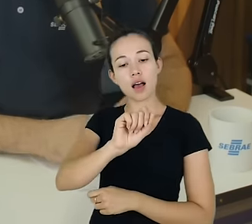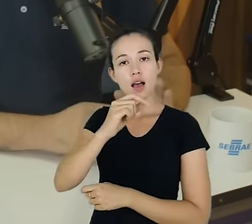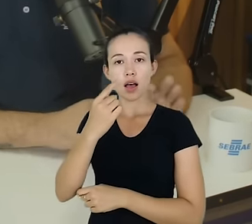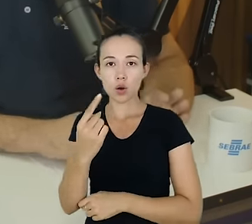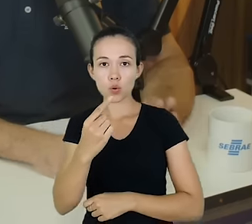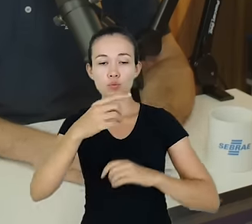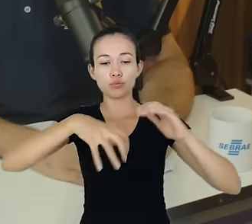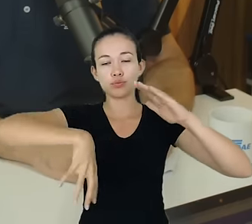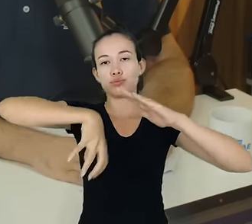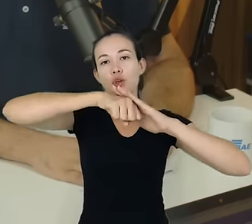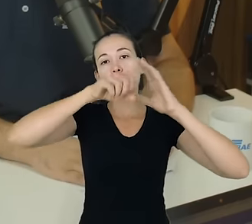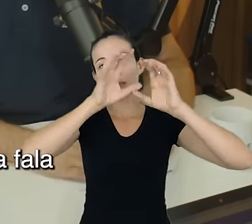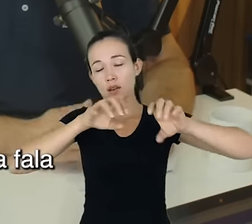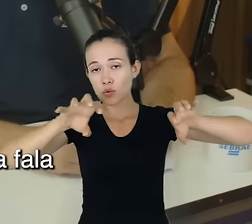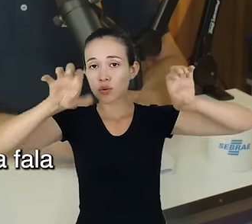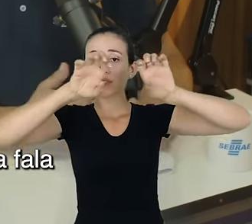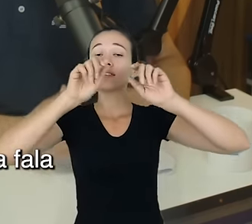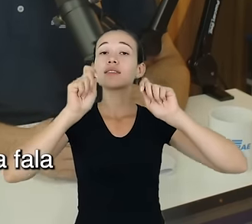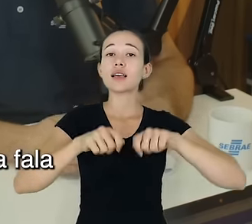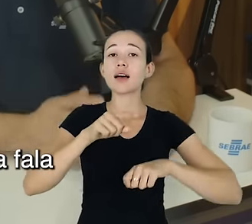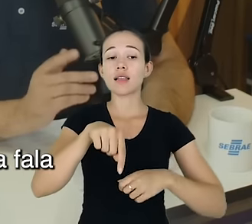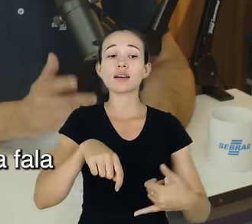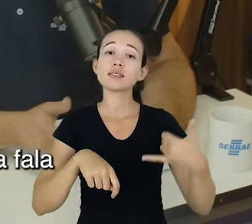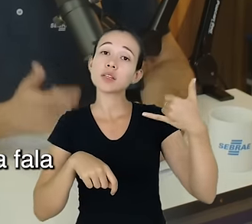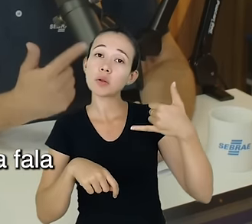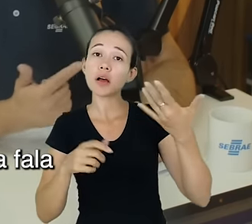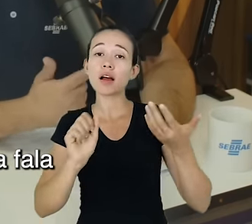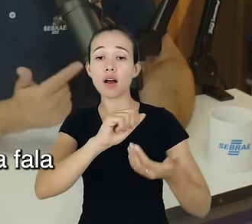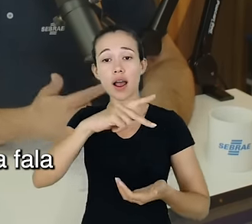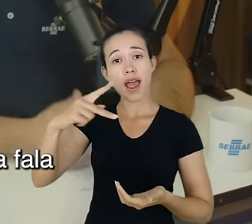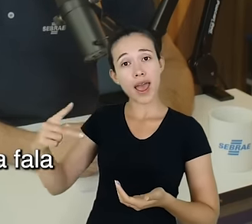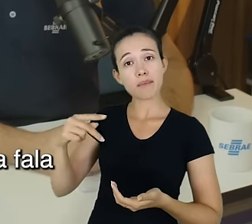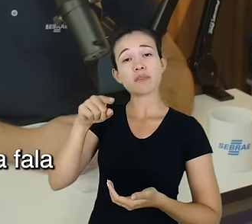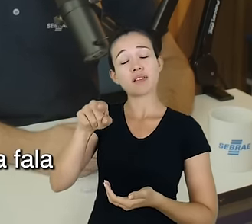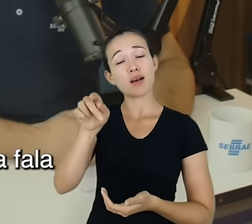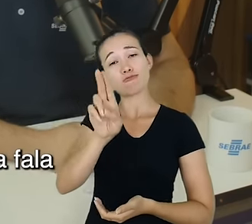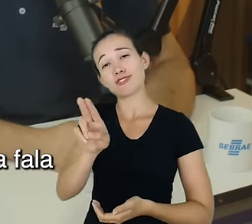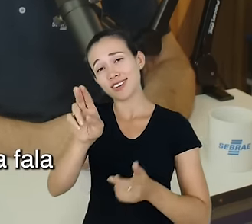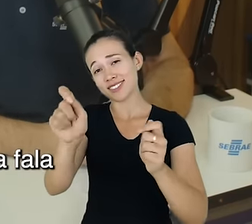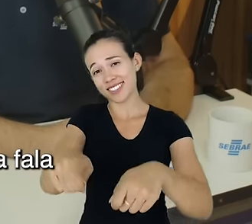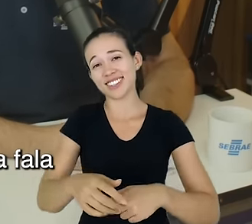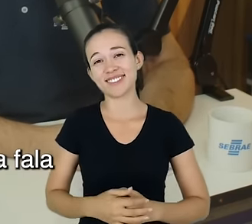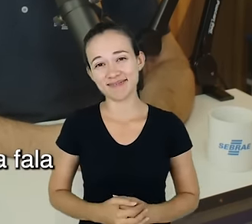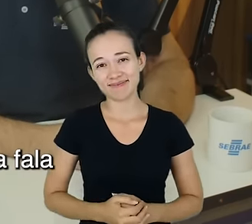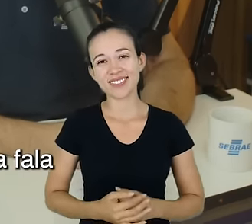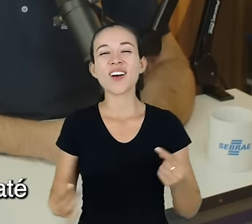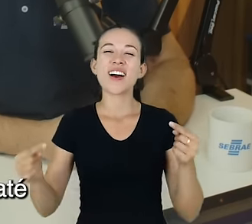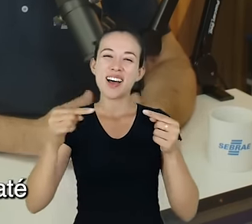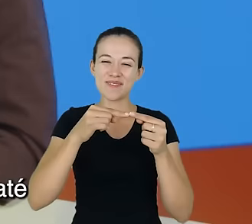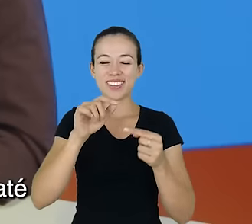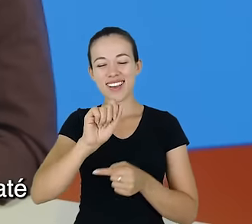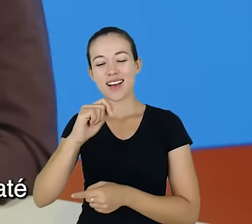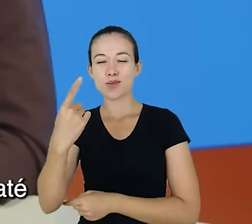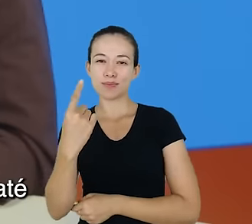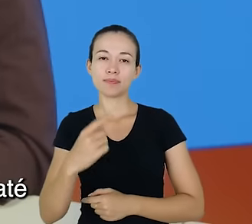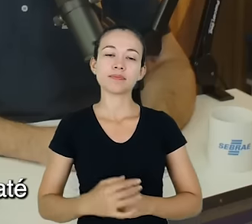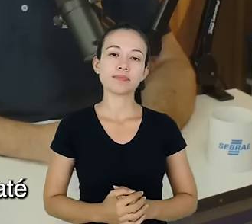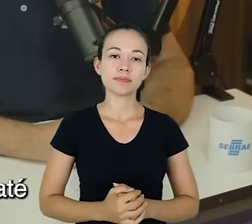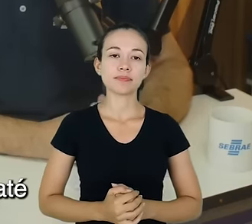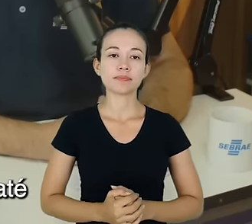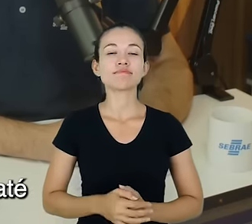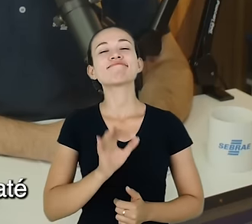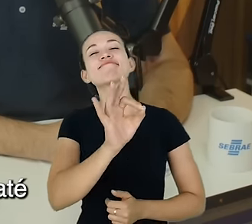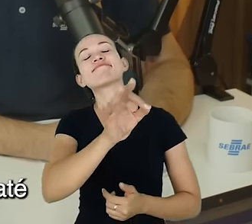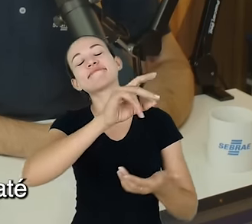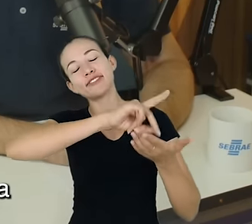celular vai pode usar pel aplicativo Então é só um adendo sobre aquela sua fala lá atrás de indicar o aplicativo um verdade e olha que o mais